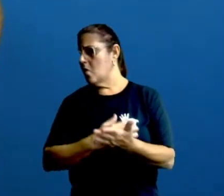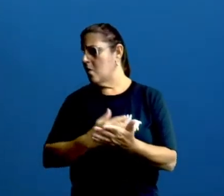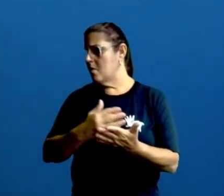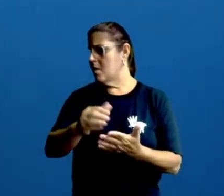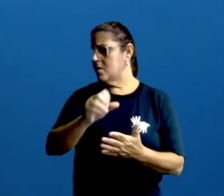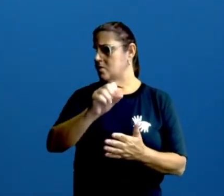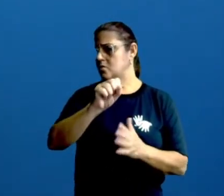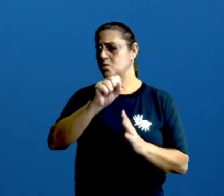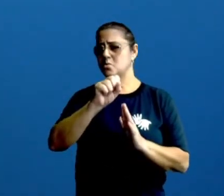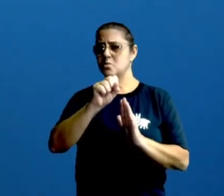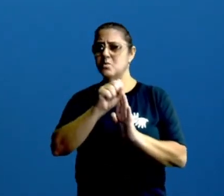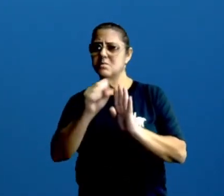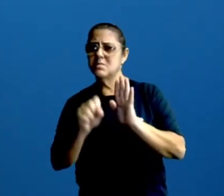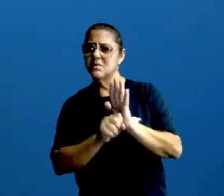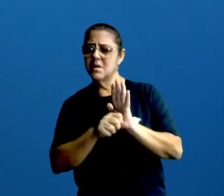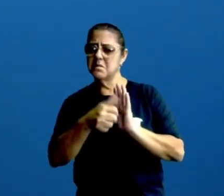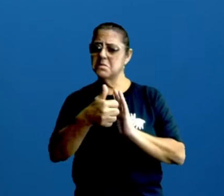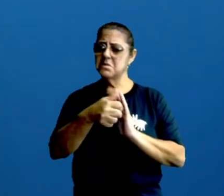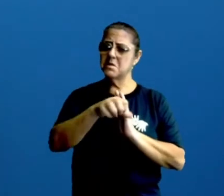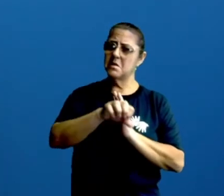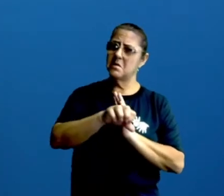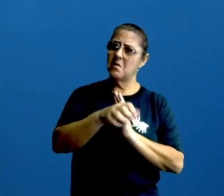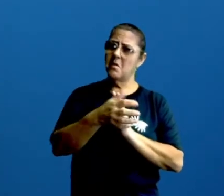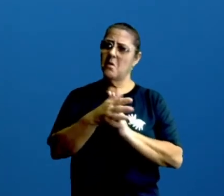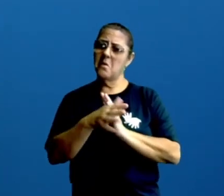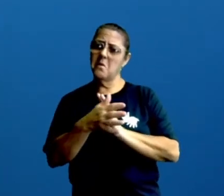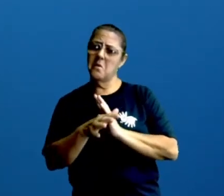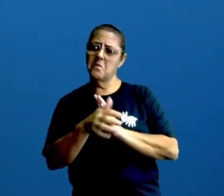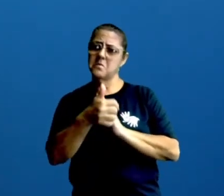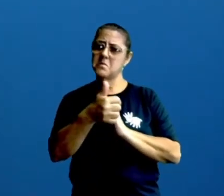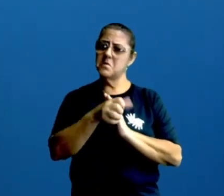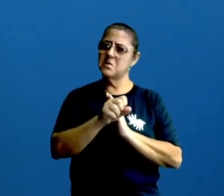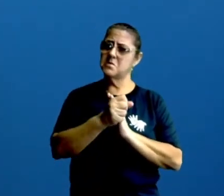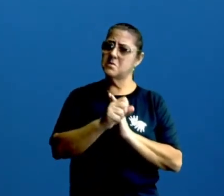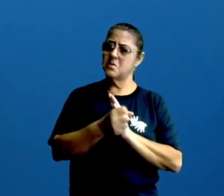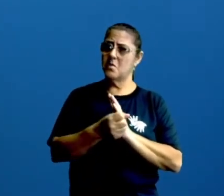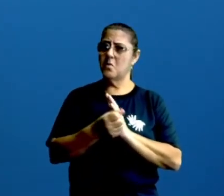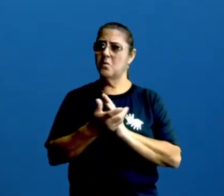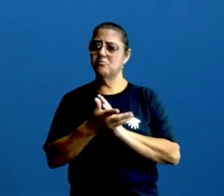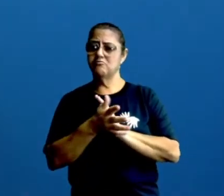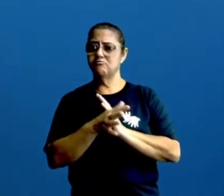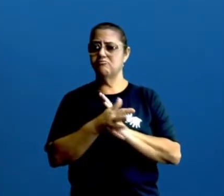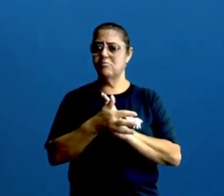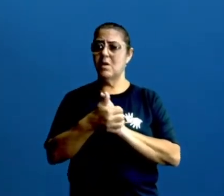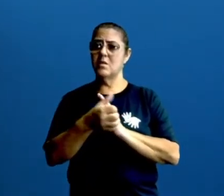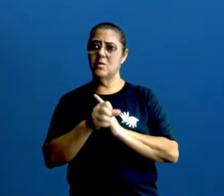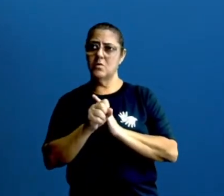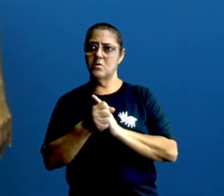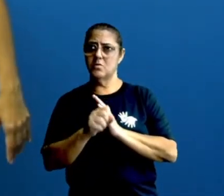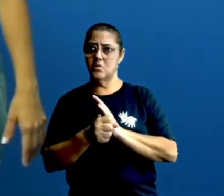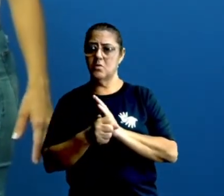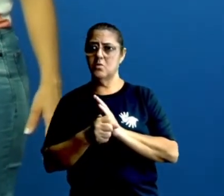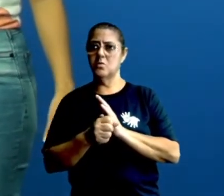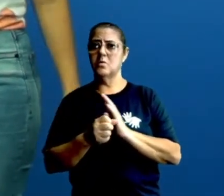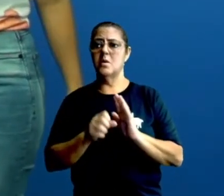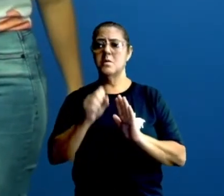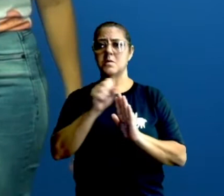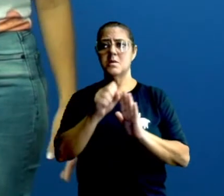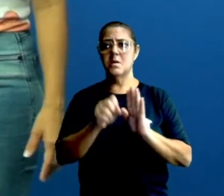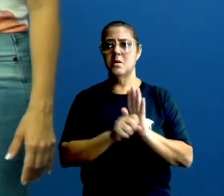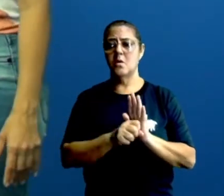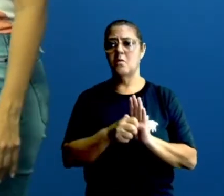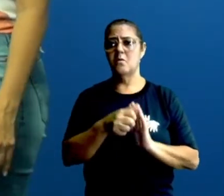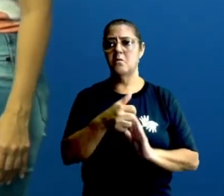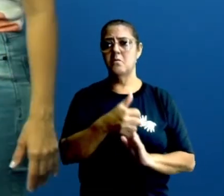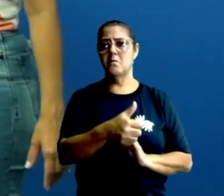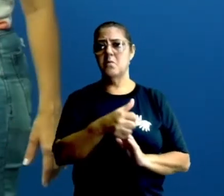A Guerra dos Mascates é lá no século XVIII, pessoal, 1700 é século XVIII, 1800 século